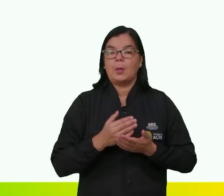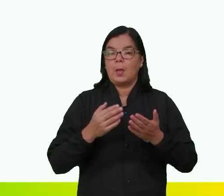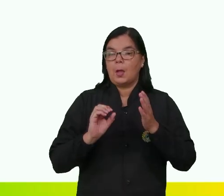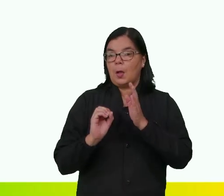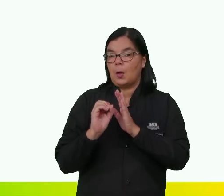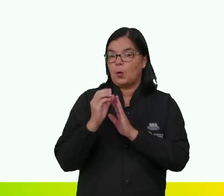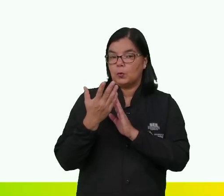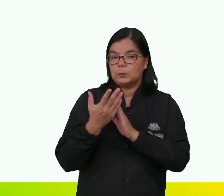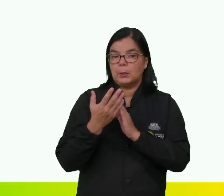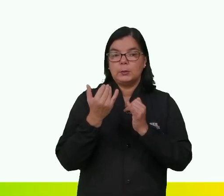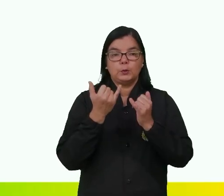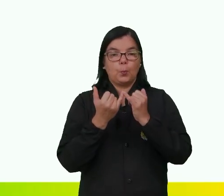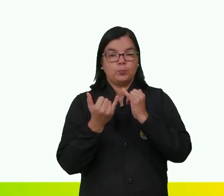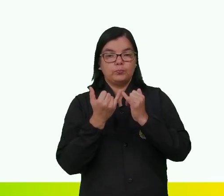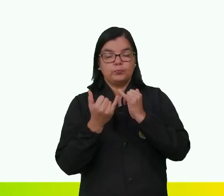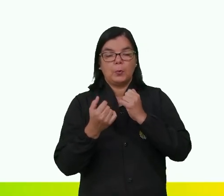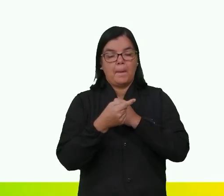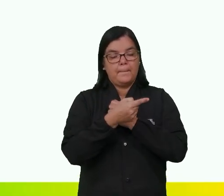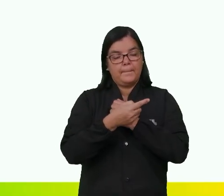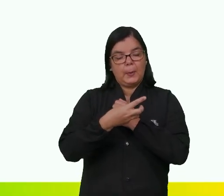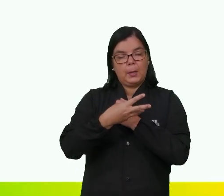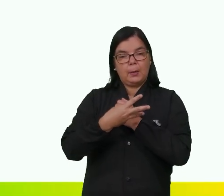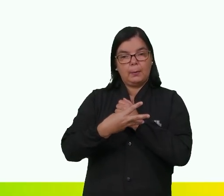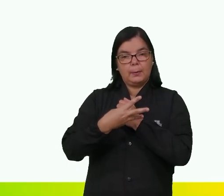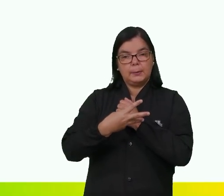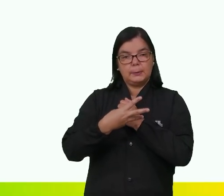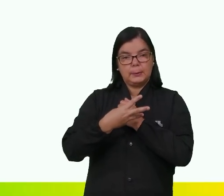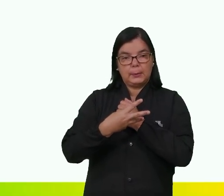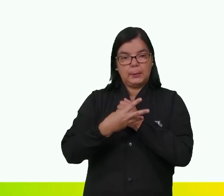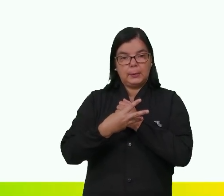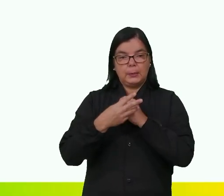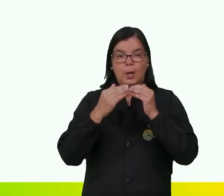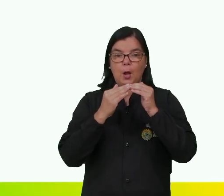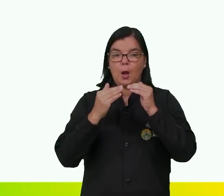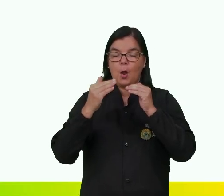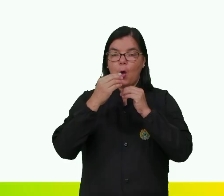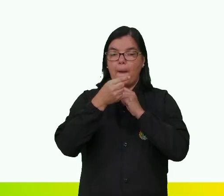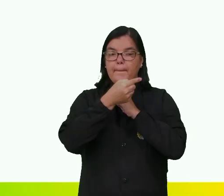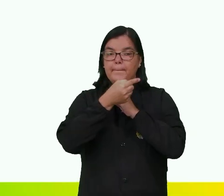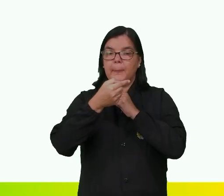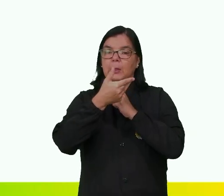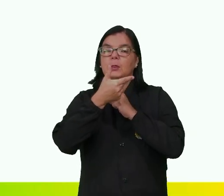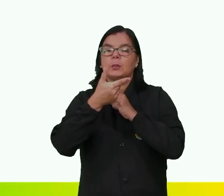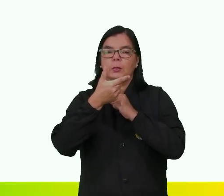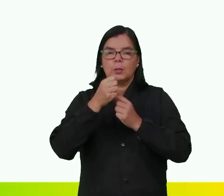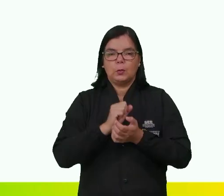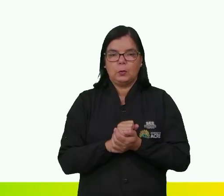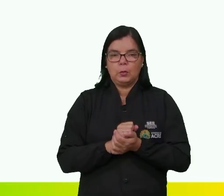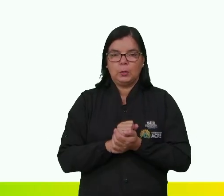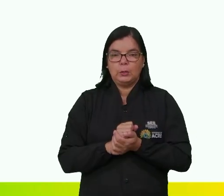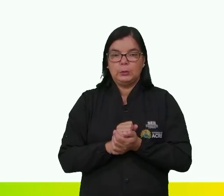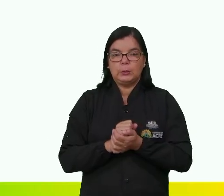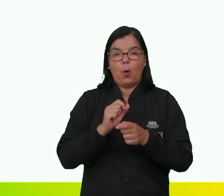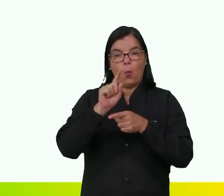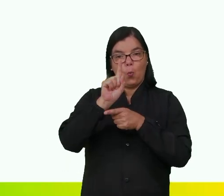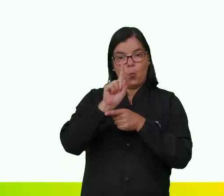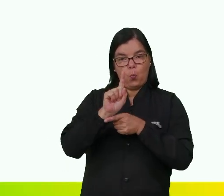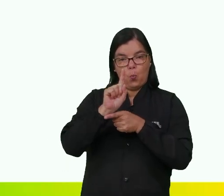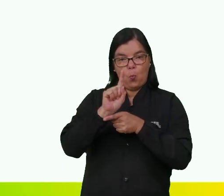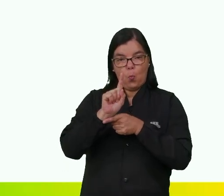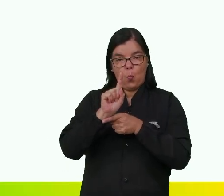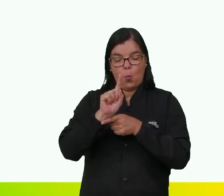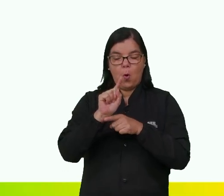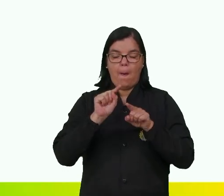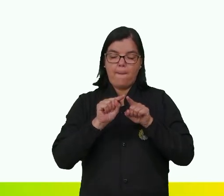Acontece algo parecido aqui. Menos 3 elevado a menos 2. Então, é menos 3,